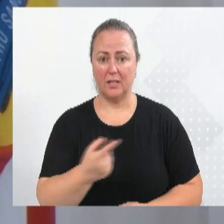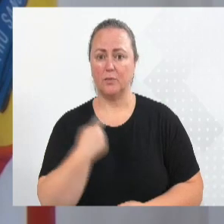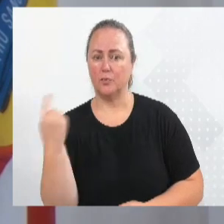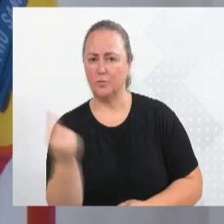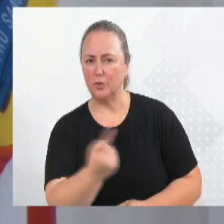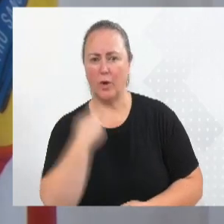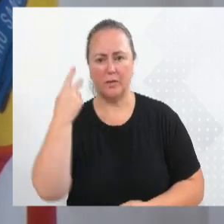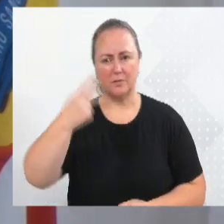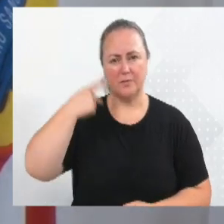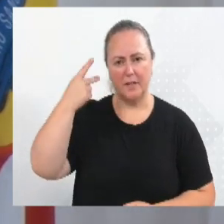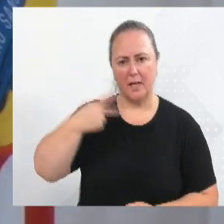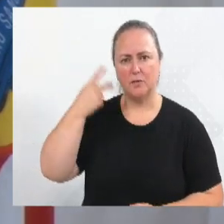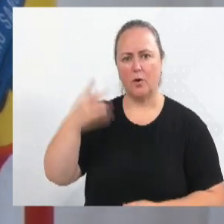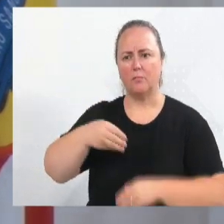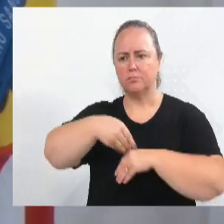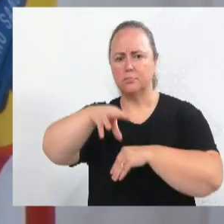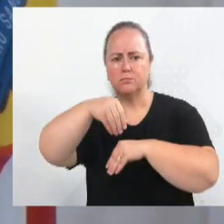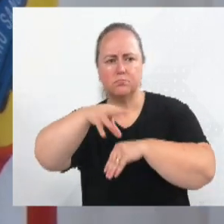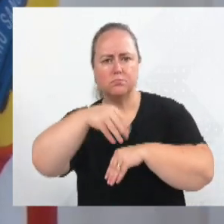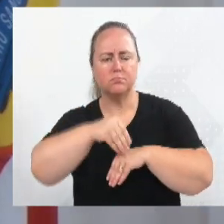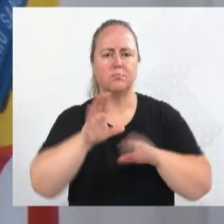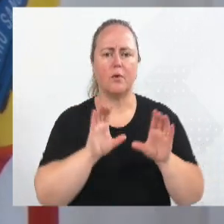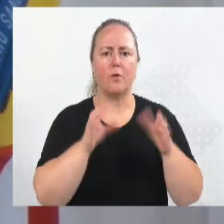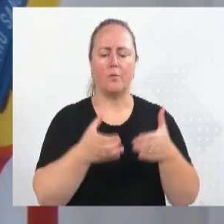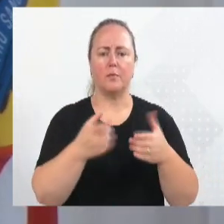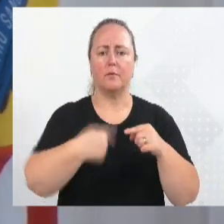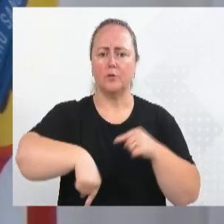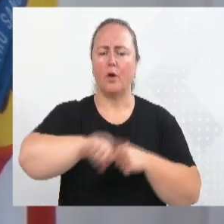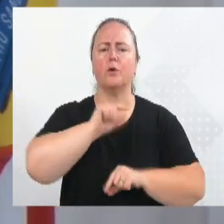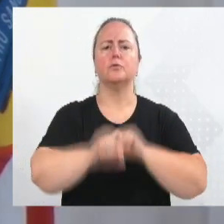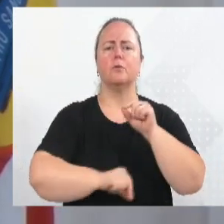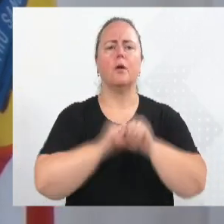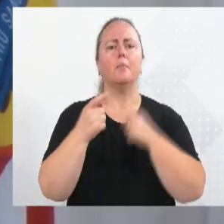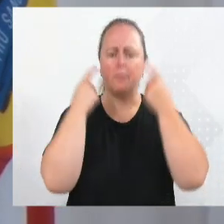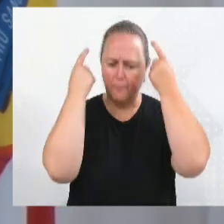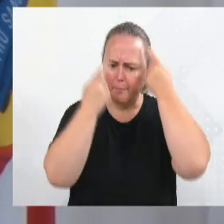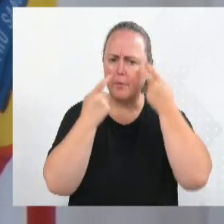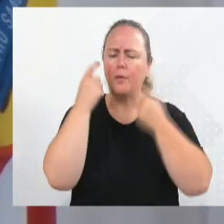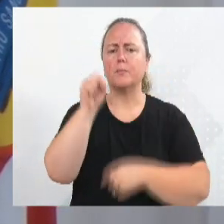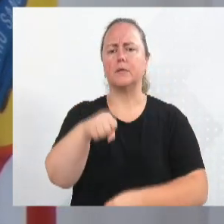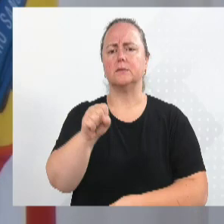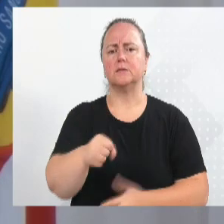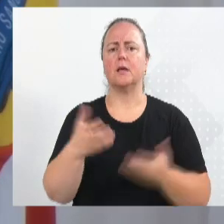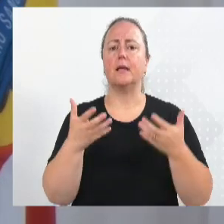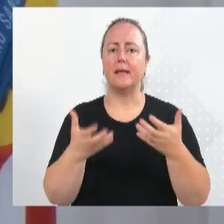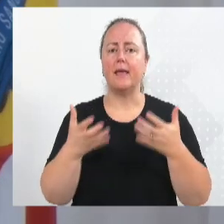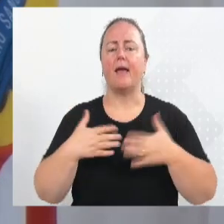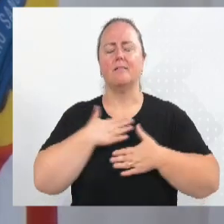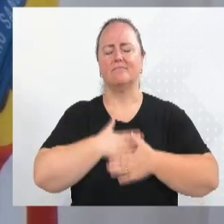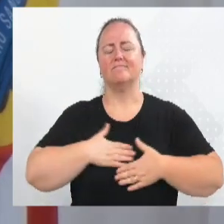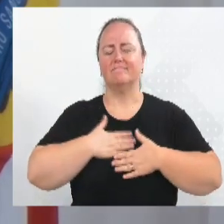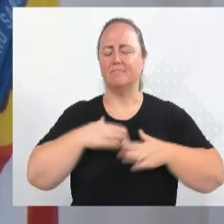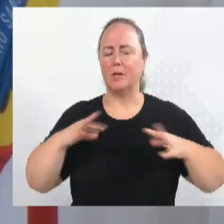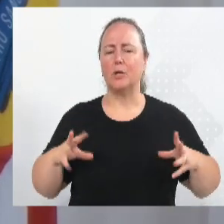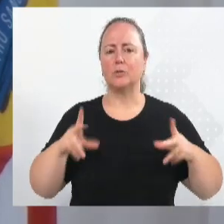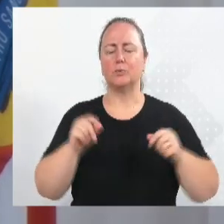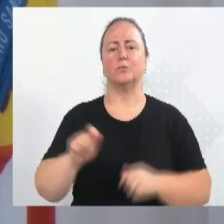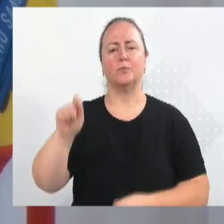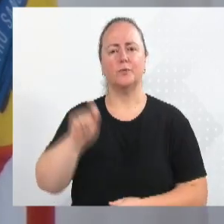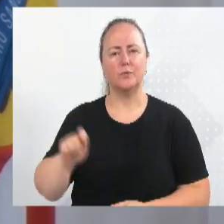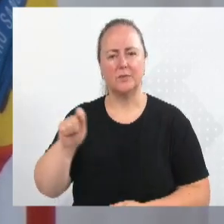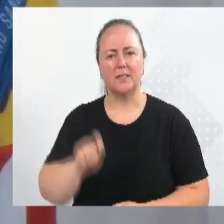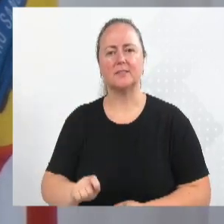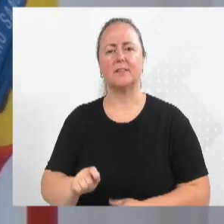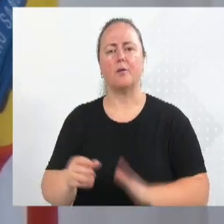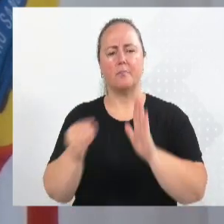vereadores, levando para a nossa comunidade, demonstra que nós também temos a preocupação, que nós também queremos ver o bem-estar de cada associação que